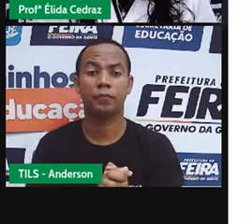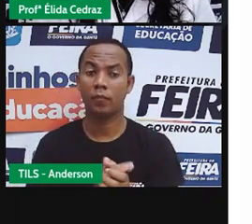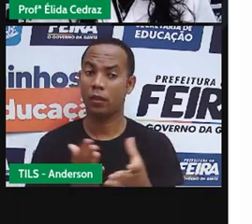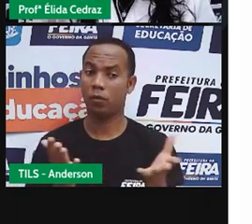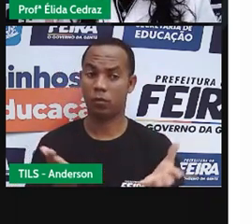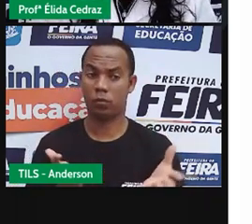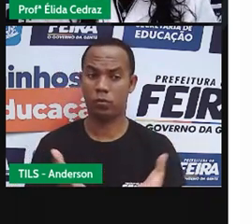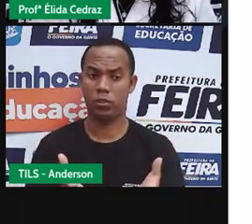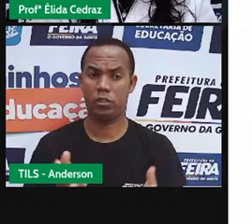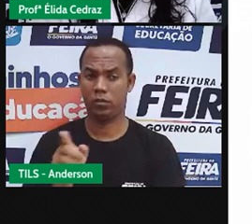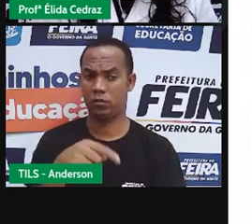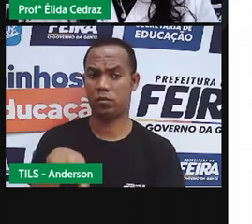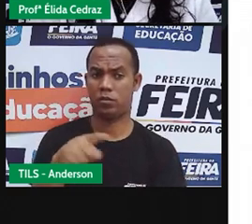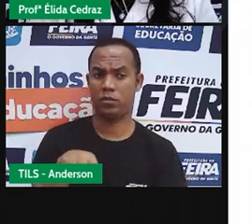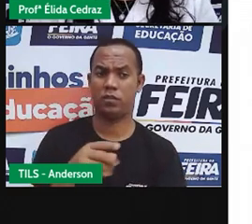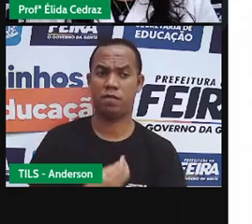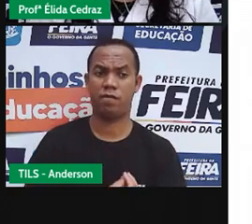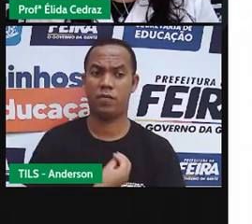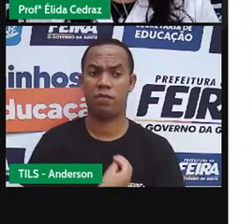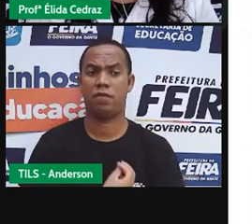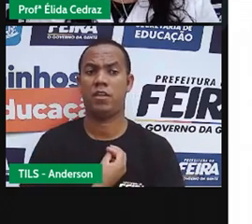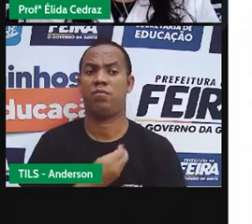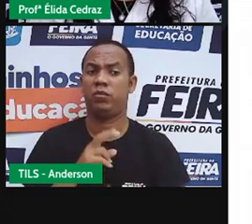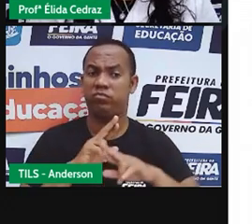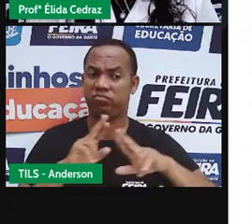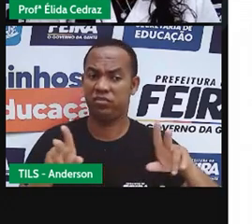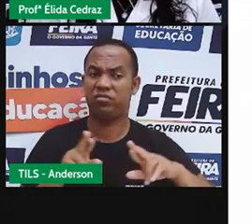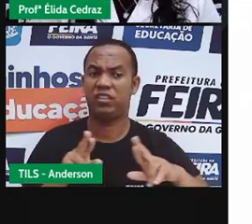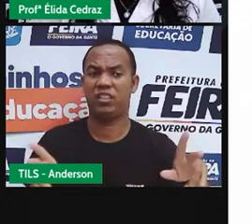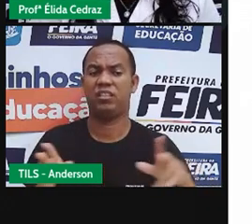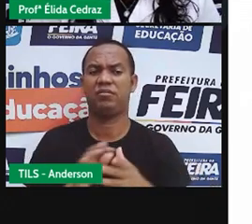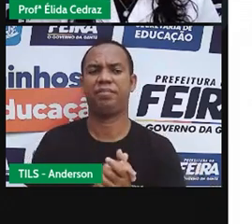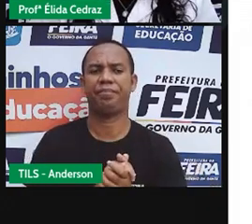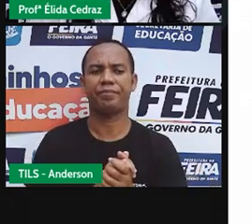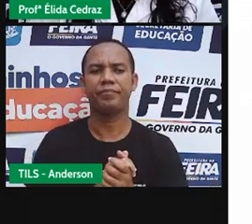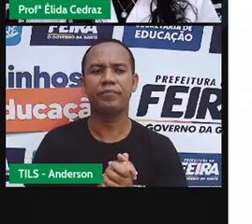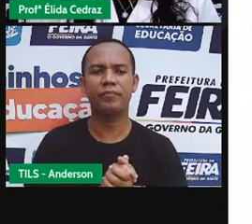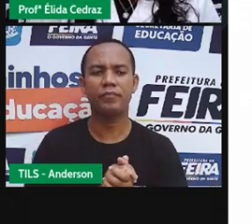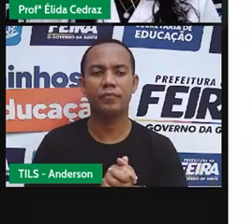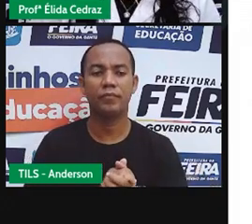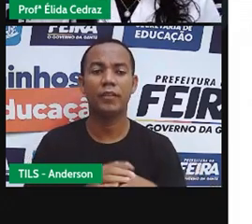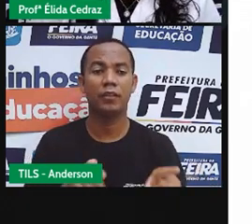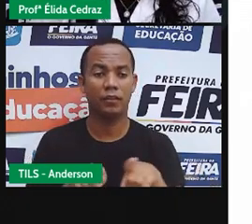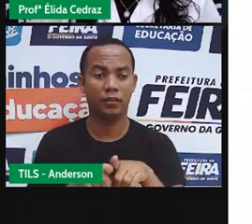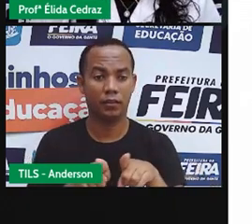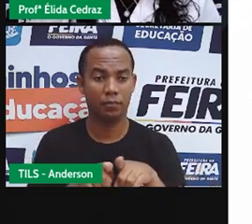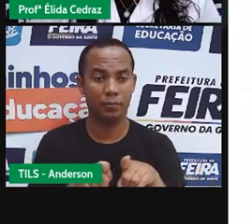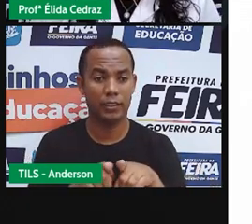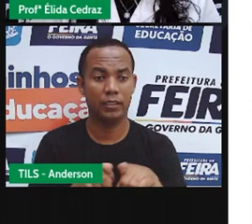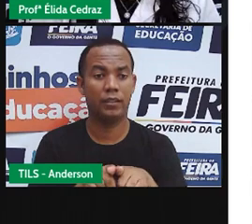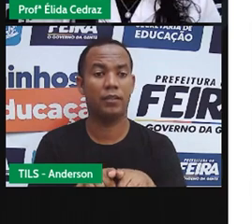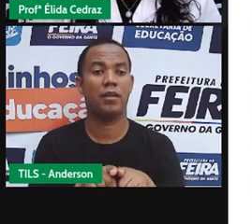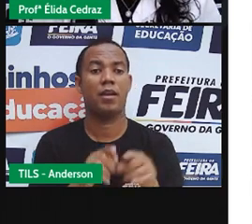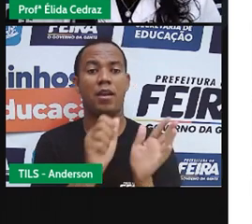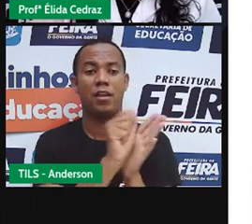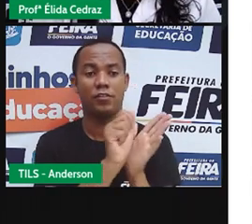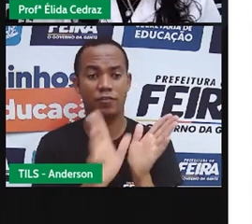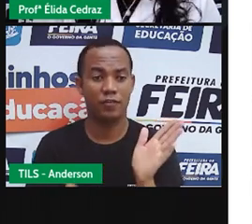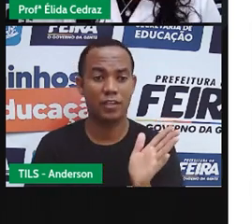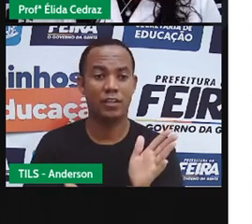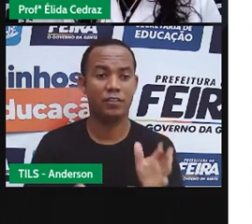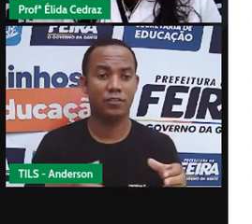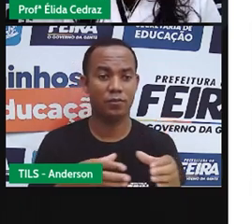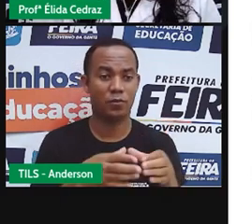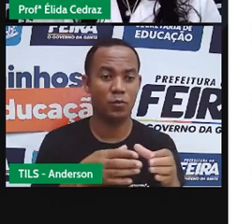hoje, onde nós estamos vivendo, o tempo de hoje, mudou muita coisa. Até mesmo as atividades indígenas